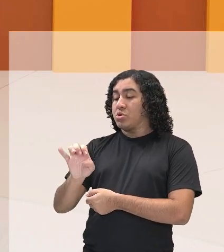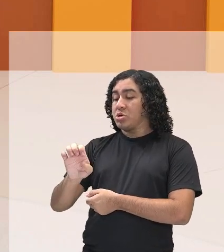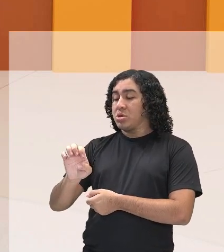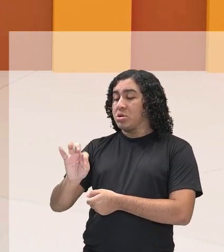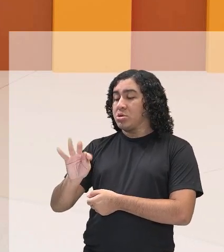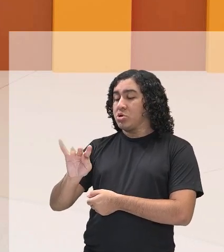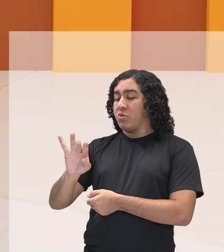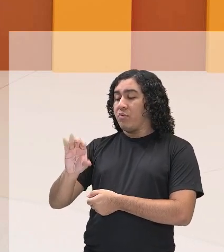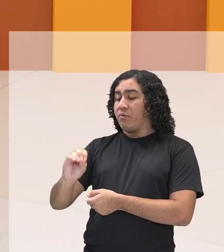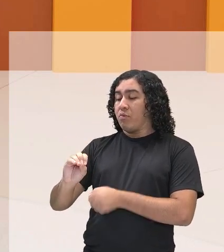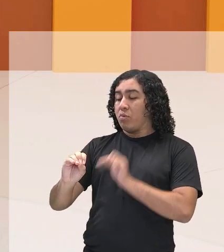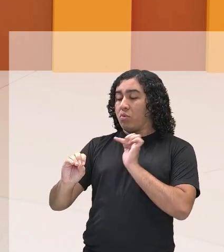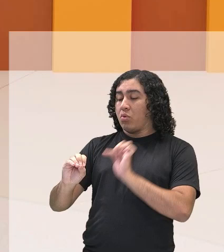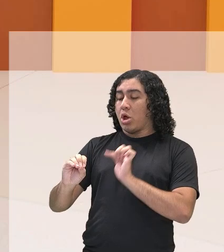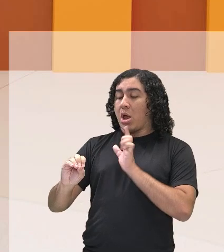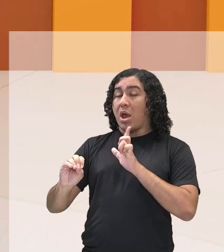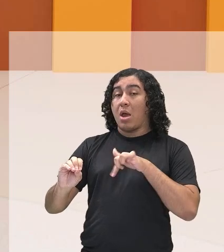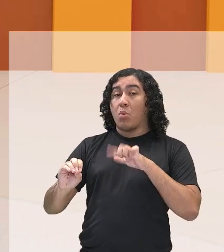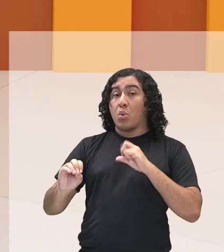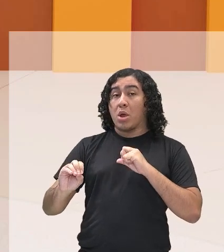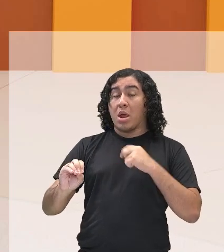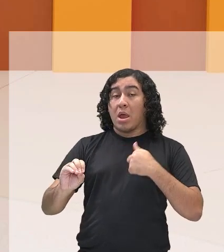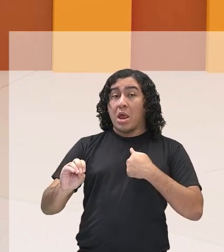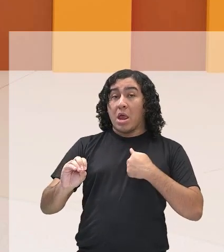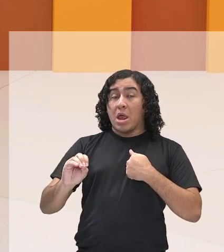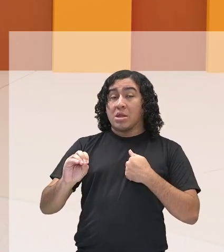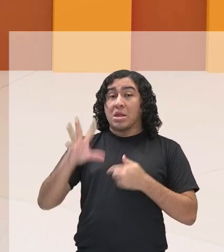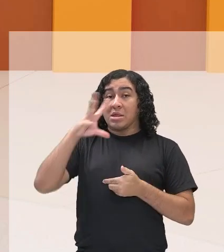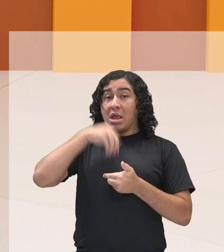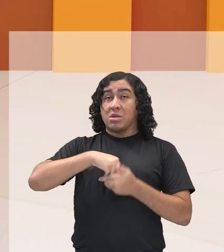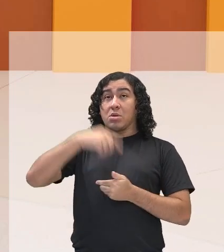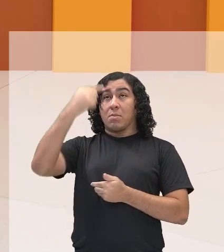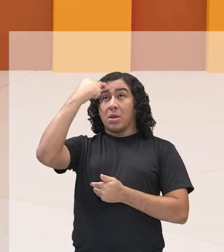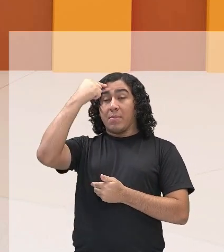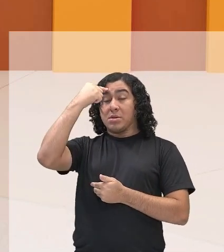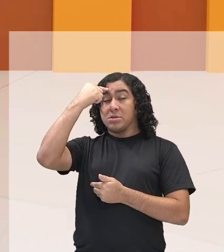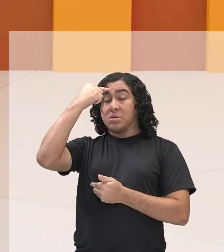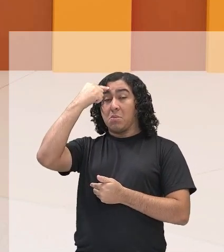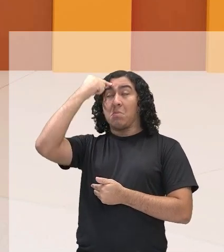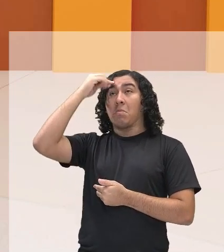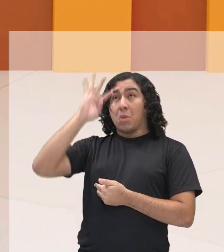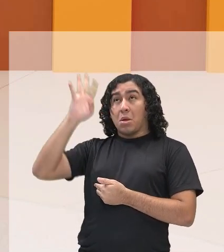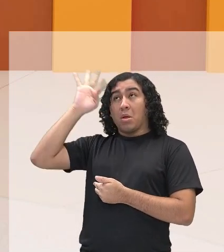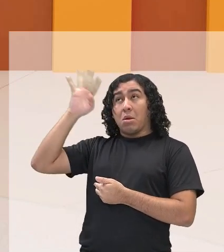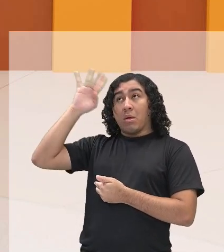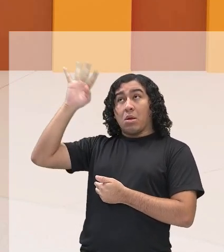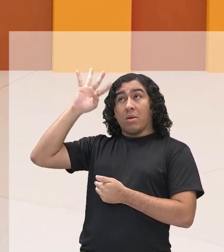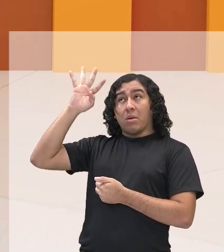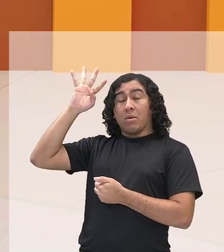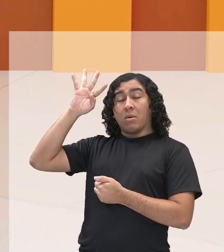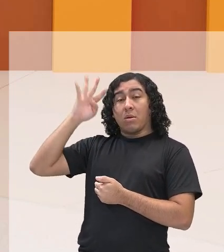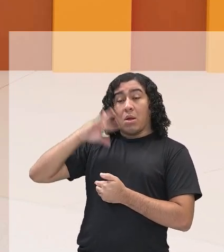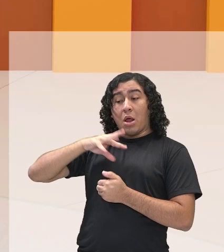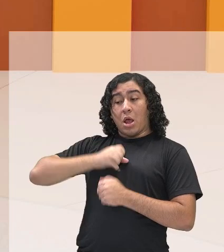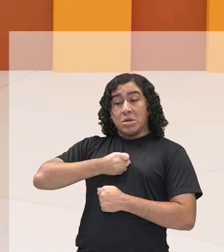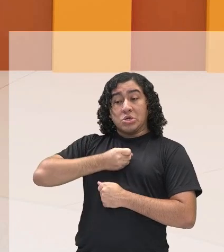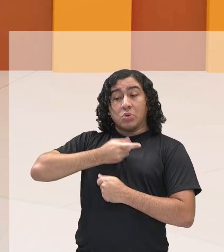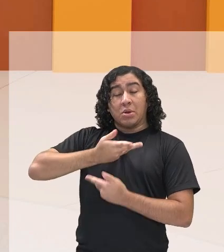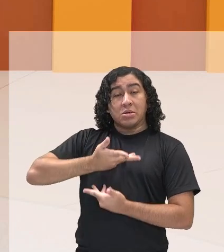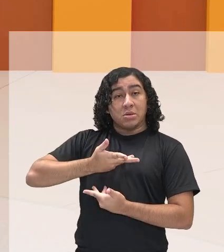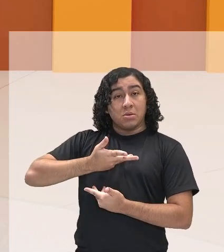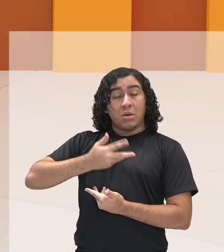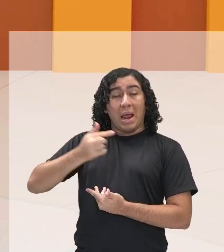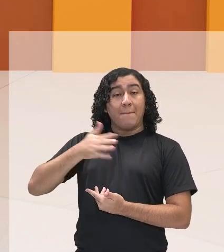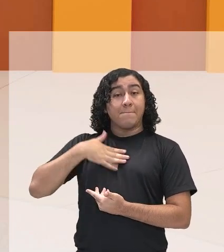eu estou trazendo para fora. Está em mim. É subjetivo, é como eu penso. É como eu vejo a